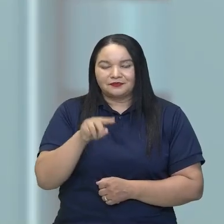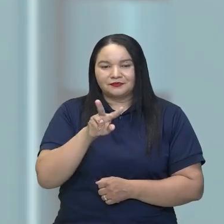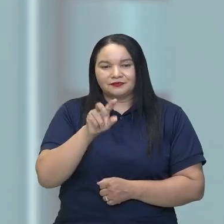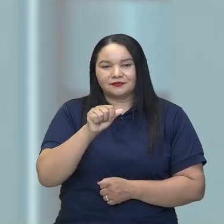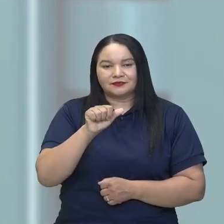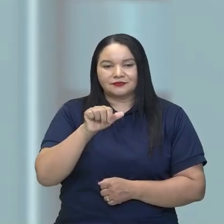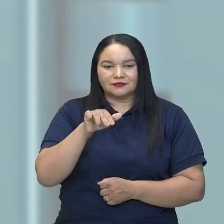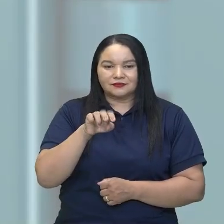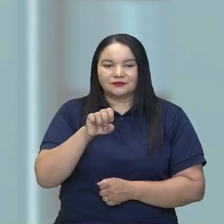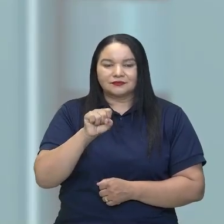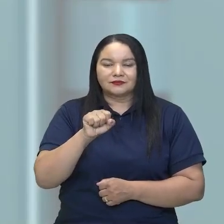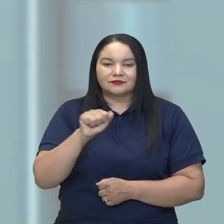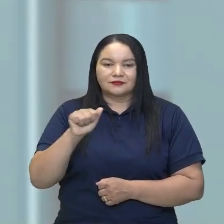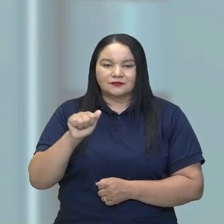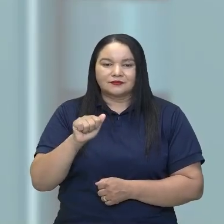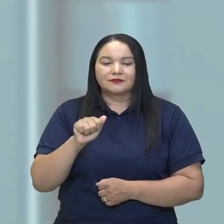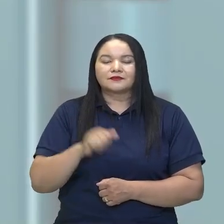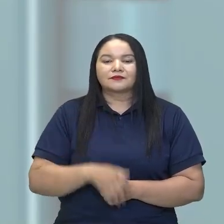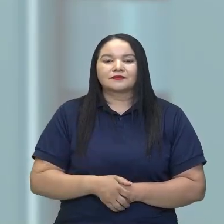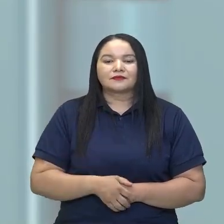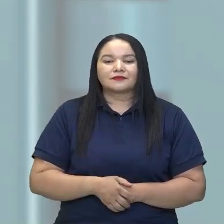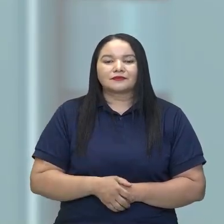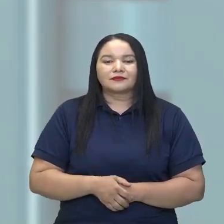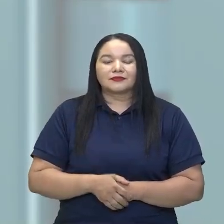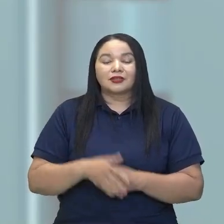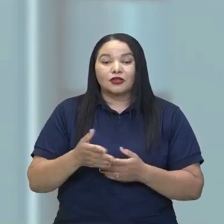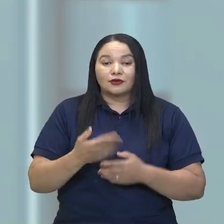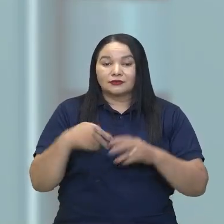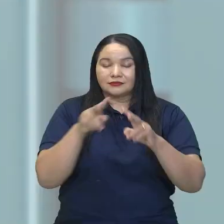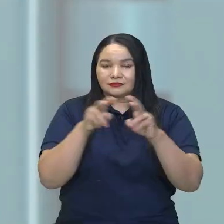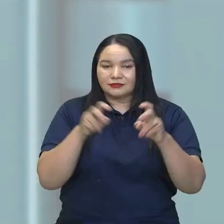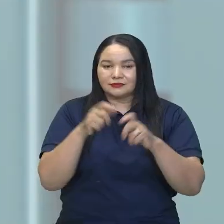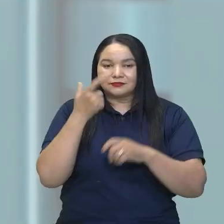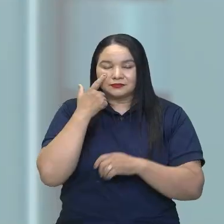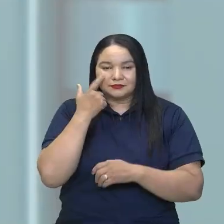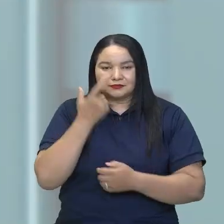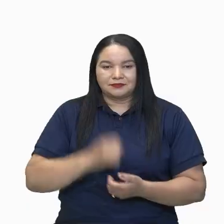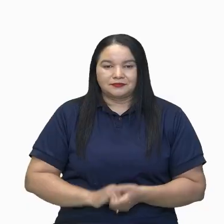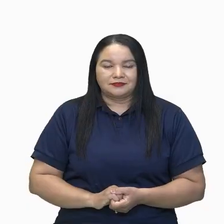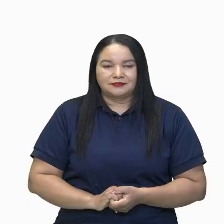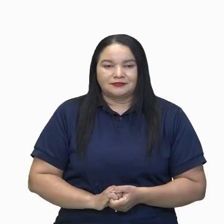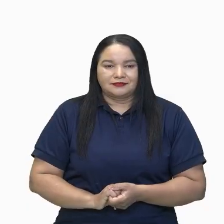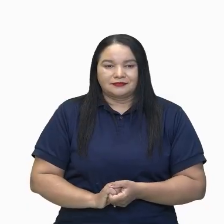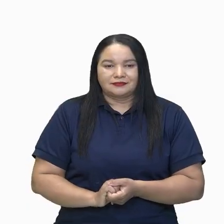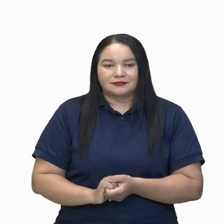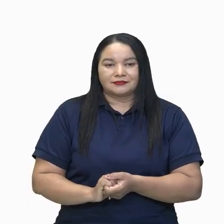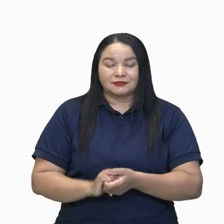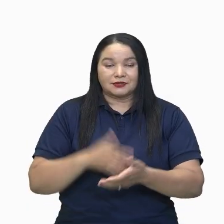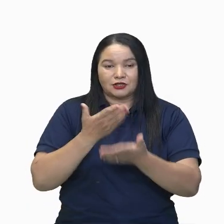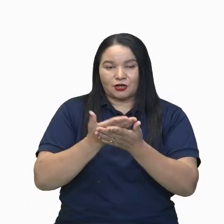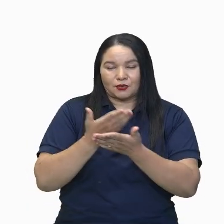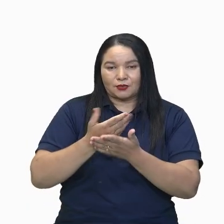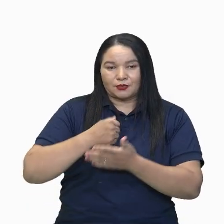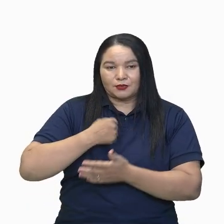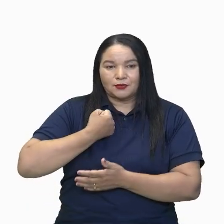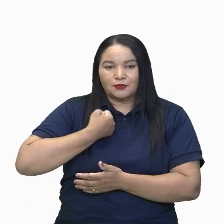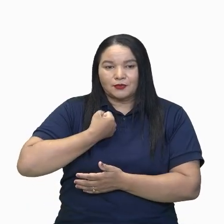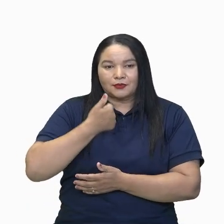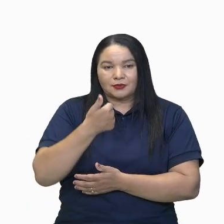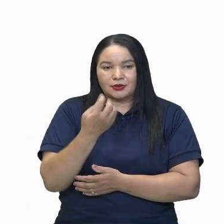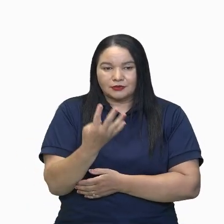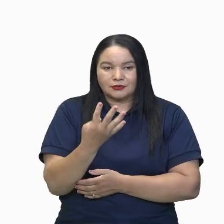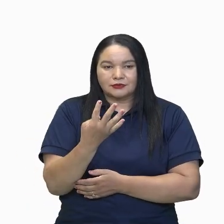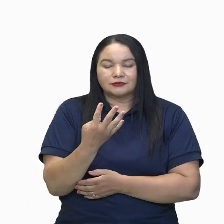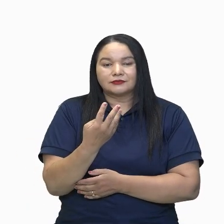professora Vanessa Mafra. Vamos verificar o nosso conteúdo da aula? Aula de número